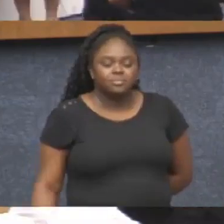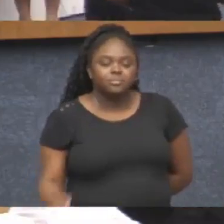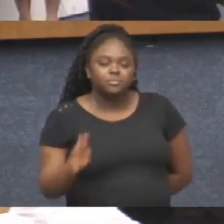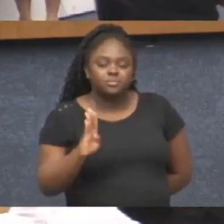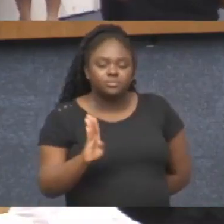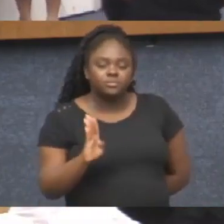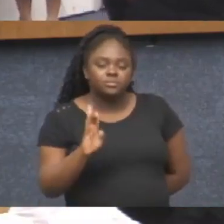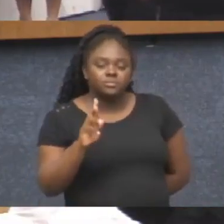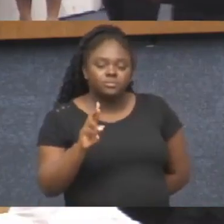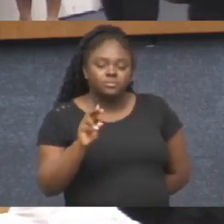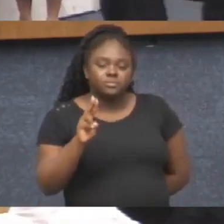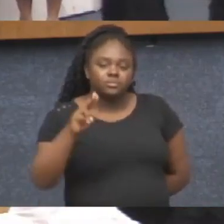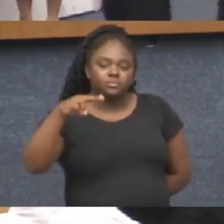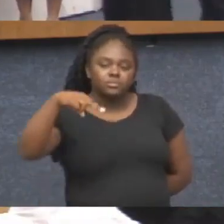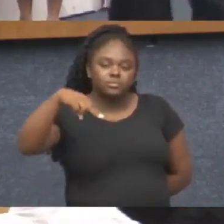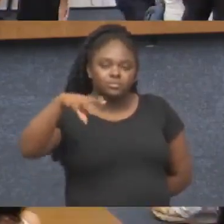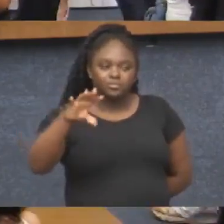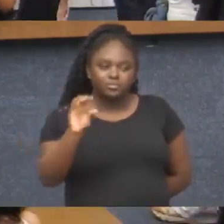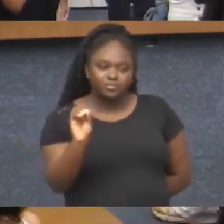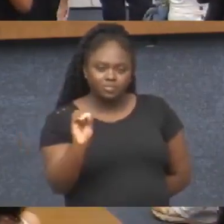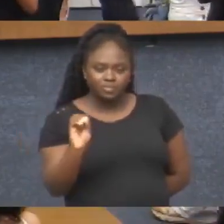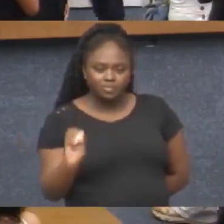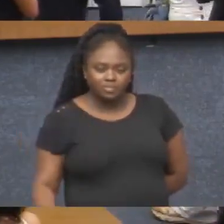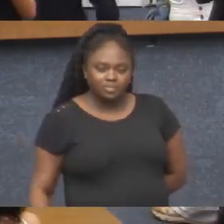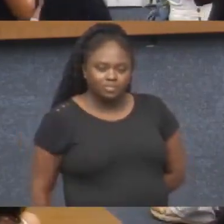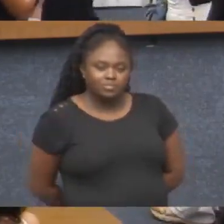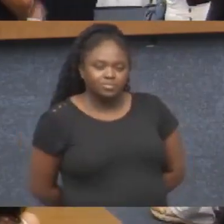Bruno de Amério Ney.